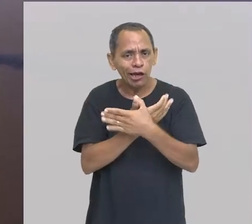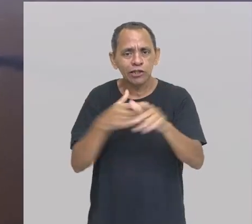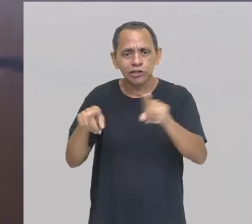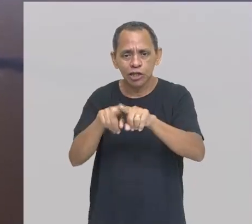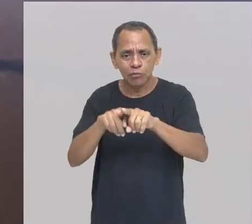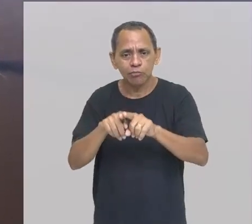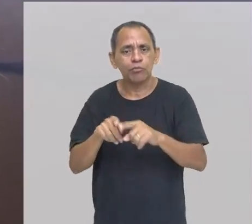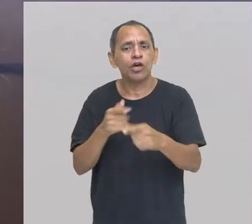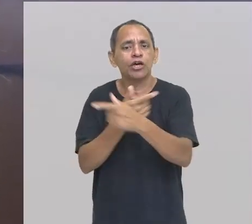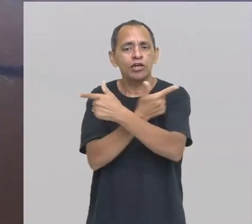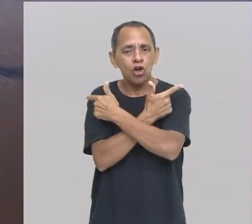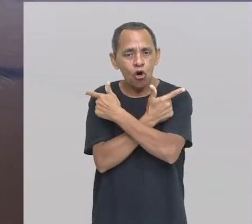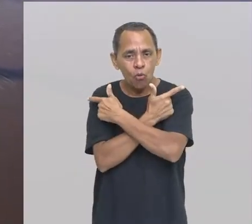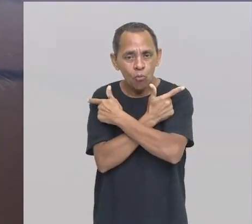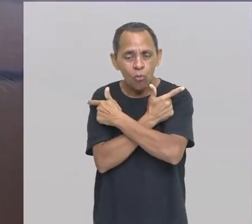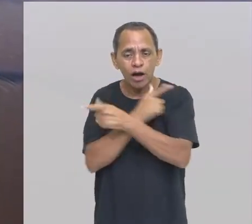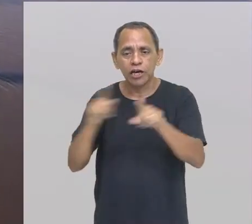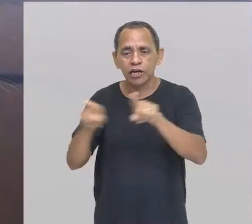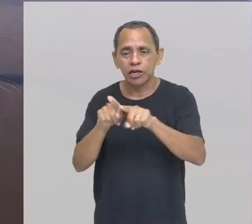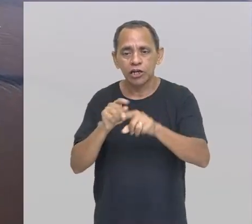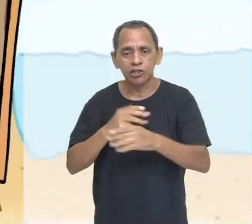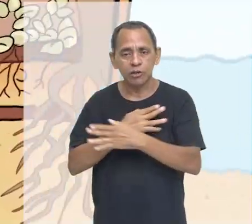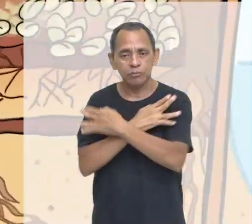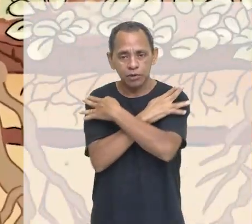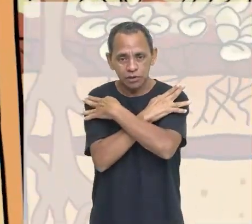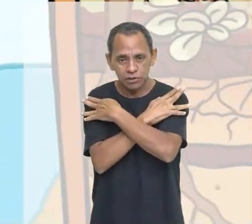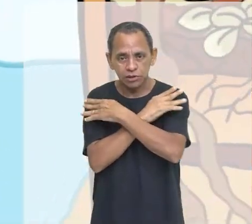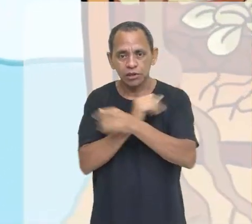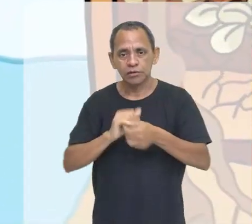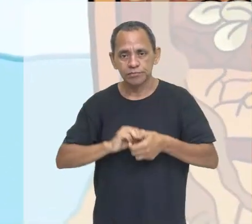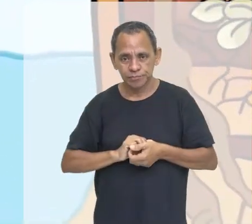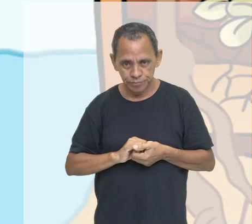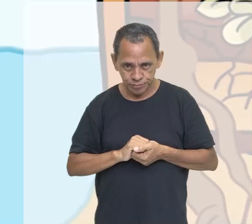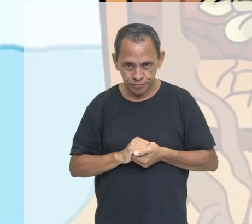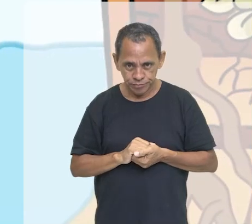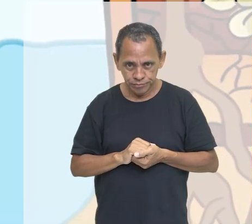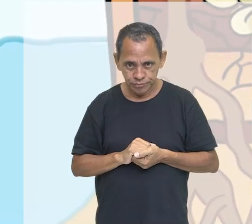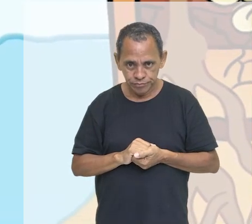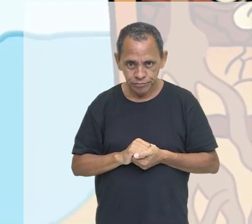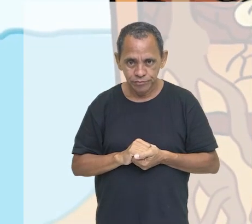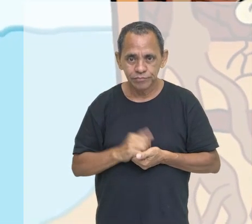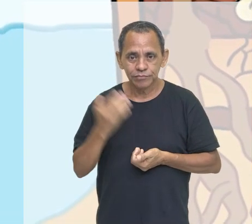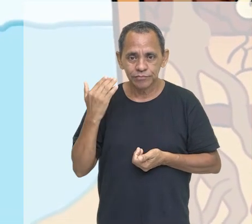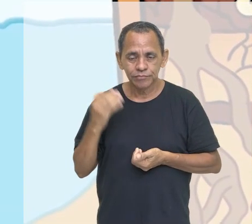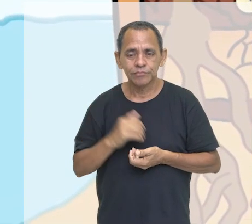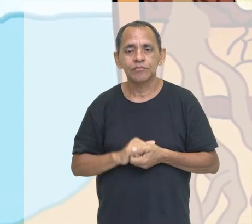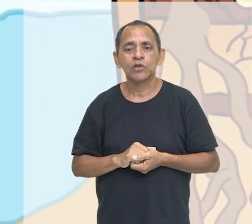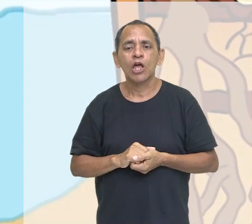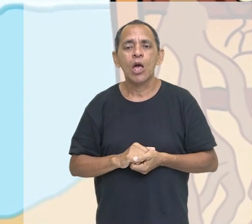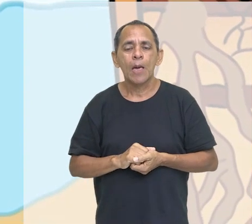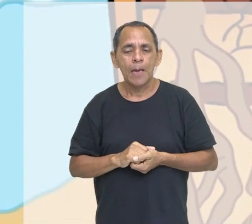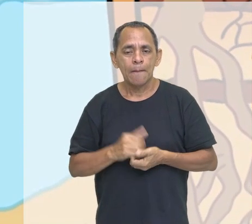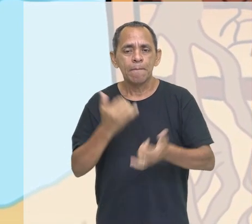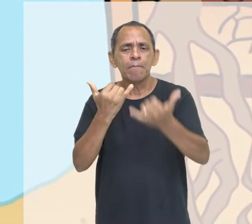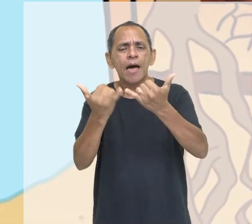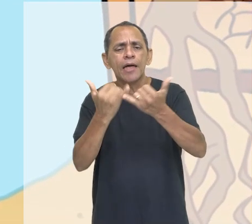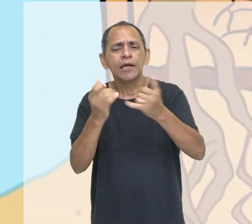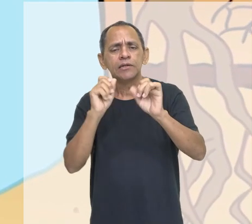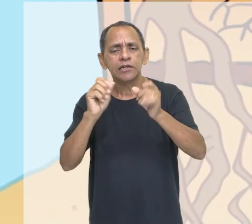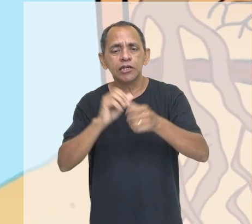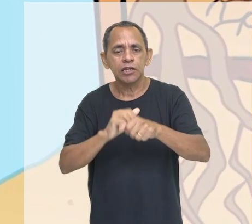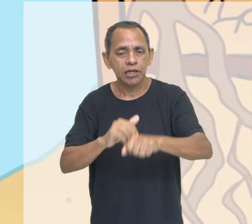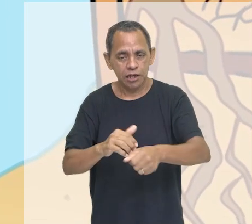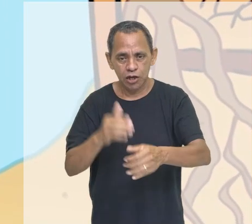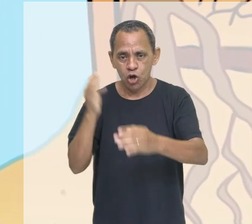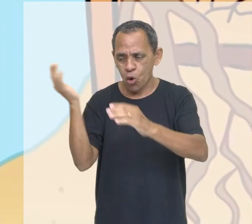maias e dos olmecas fazendo uso dessa técnica, que nada mais nada menos é uma cerca, né? Cerca de